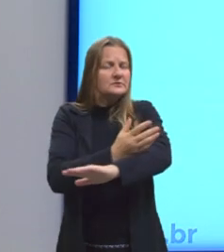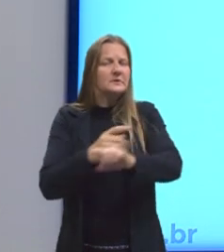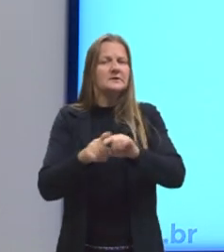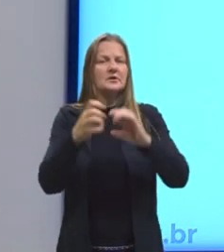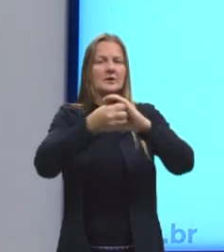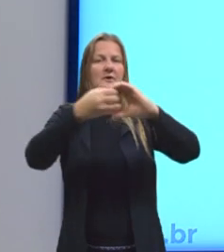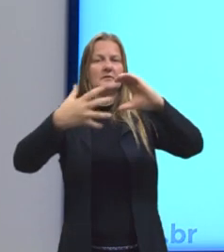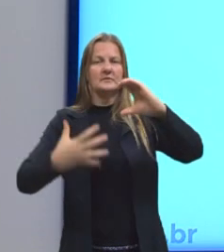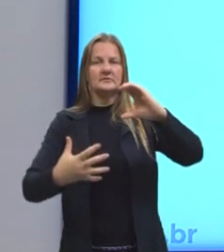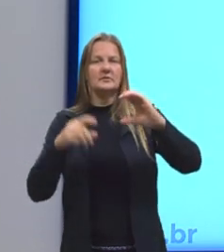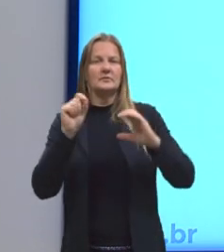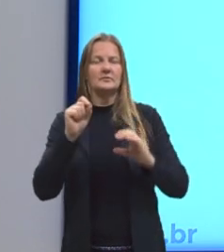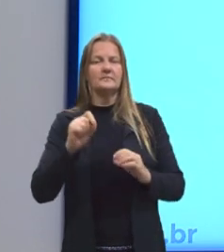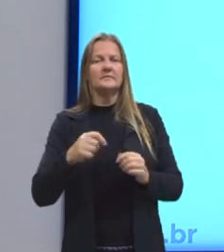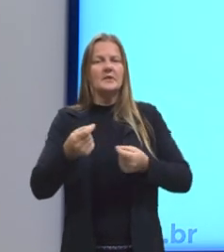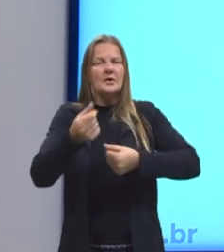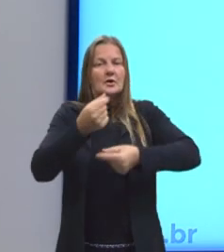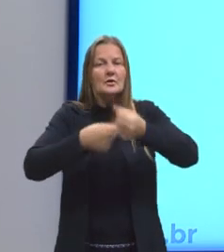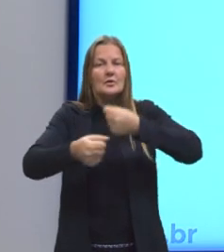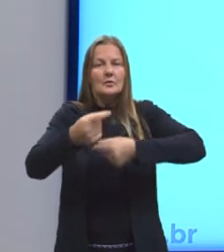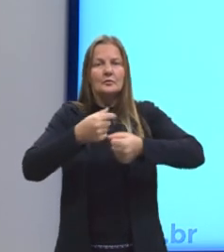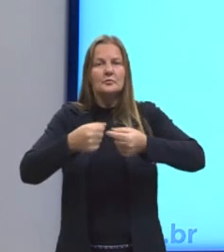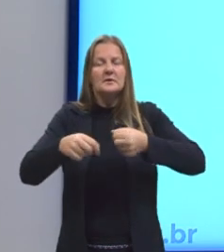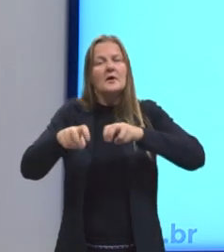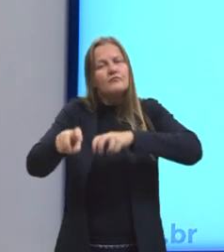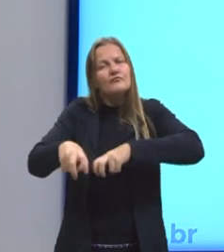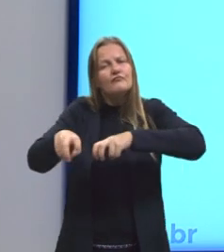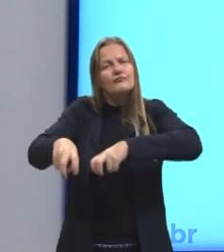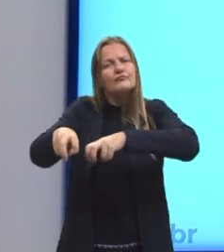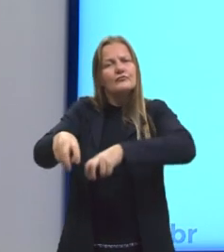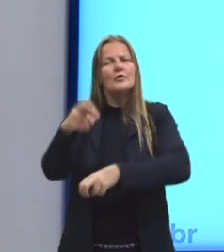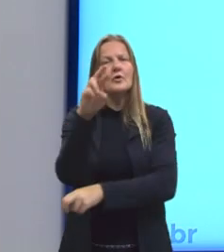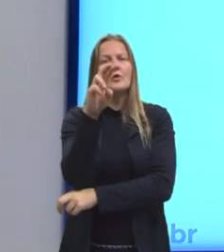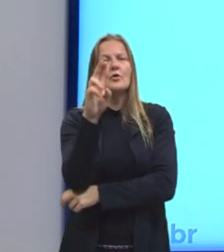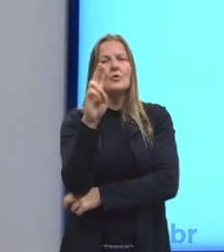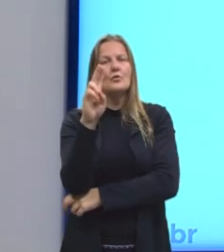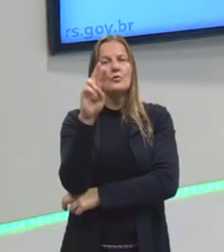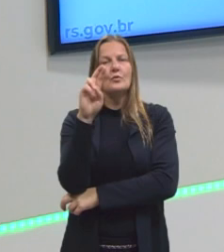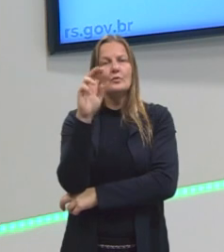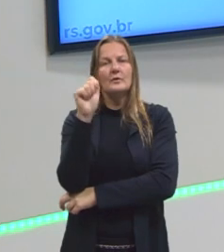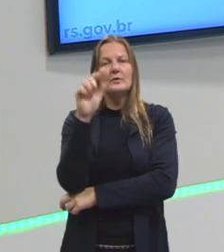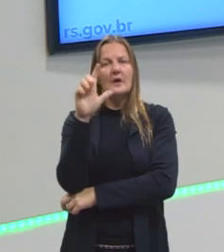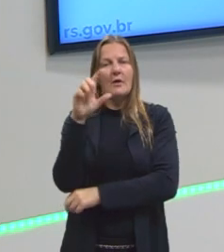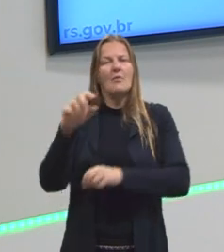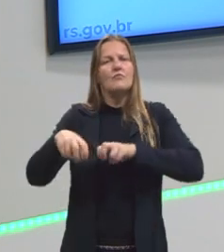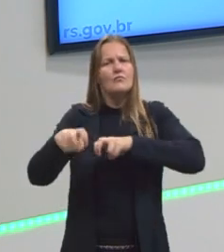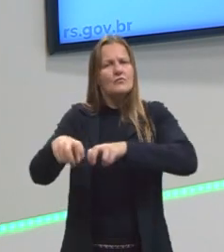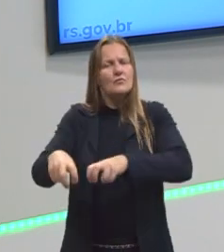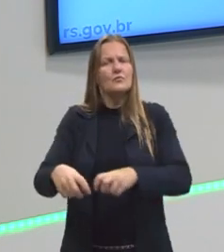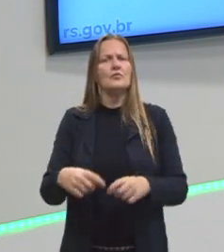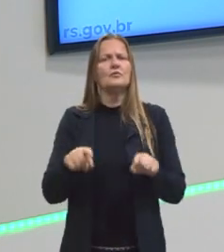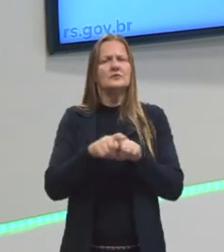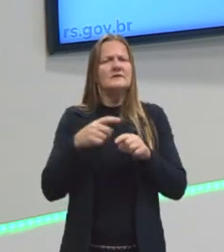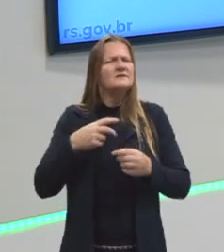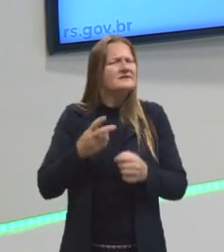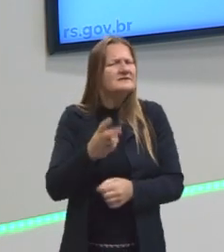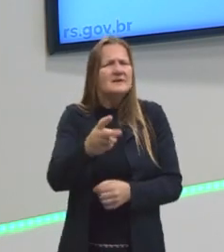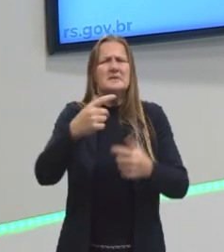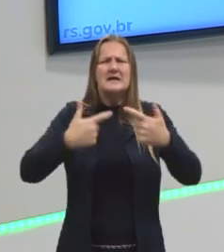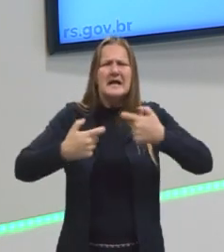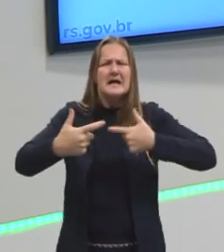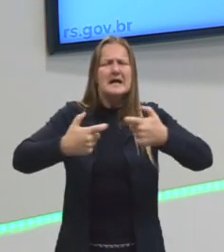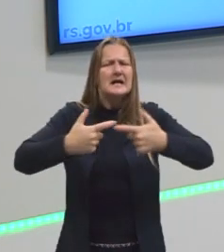característica não é a uma economia ruralizada como as constantes guerras em segurança à população